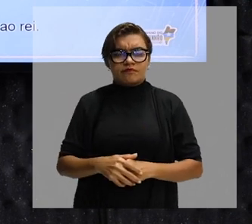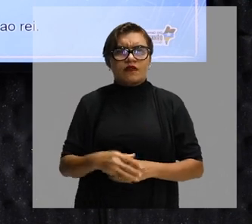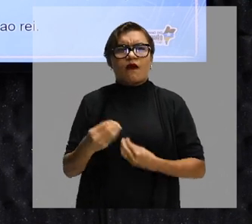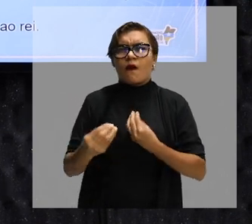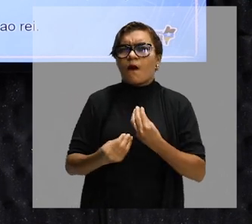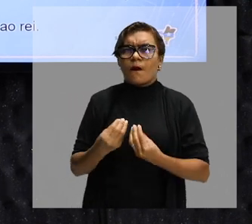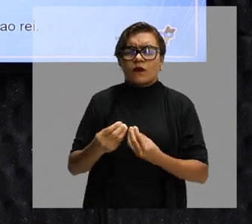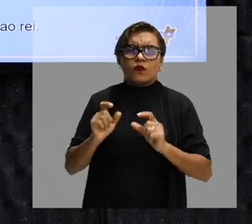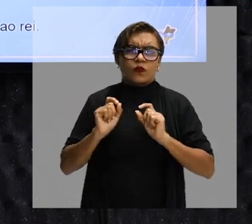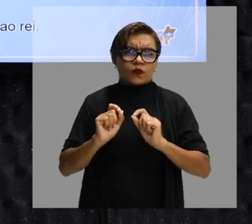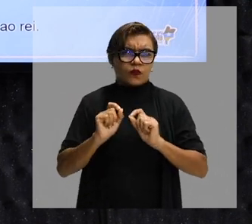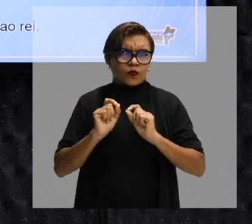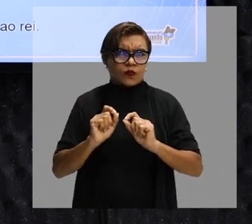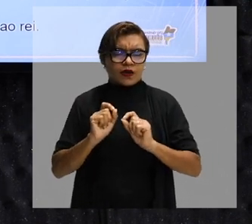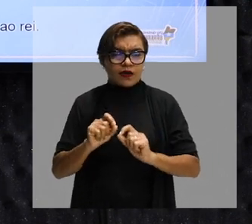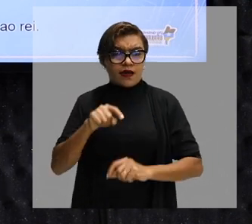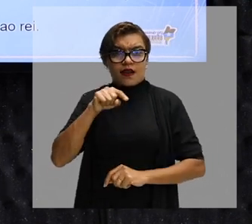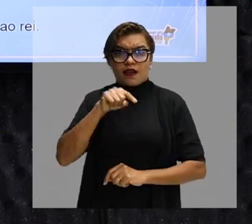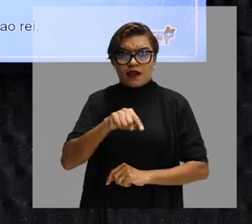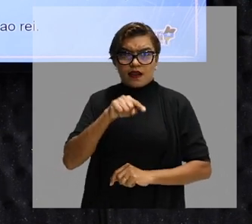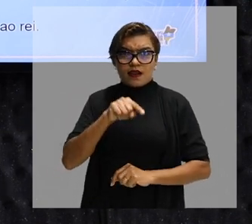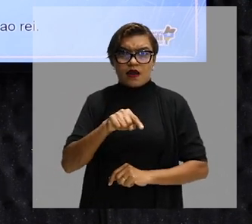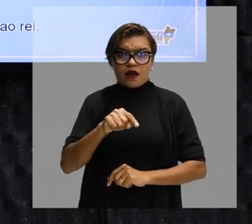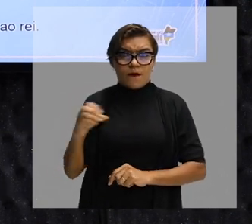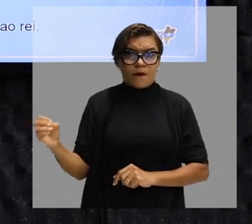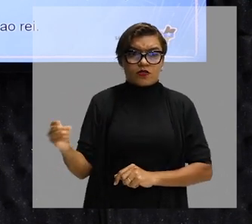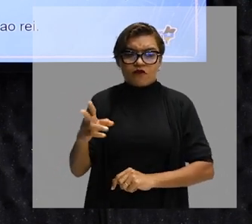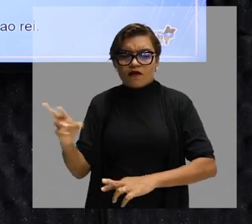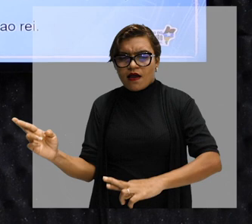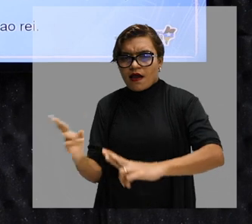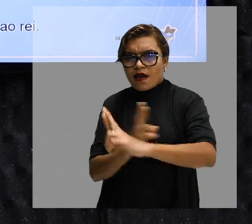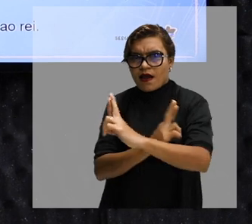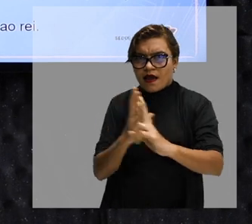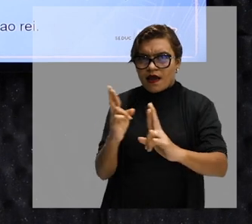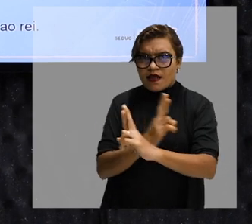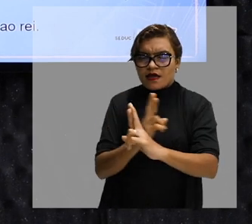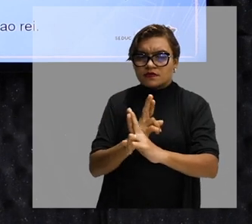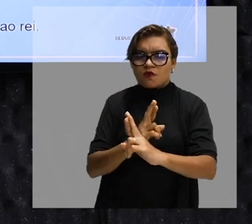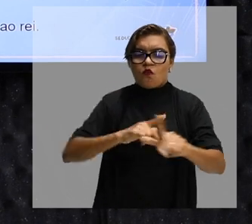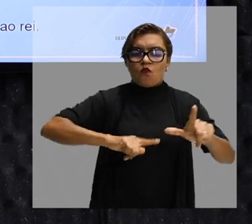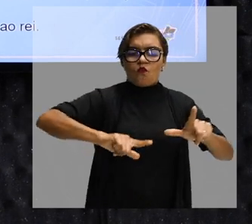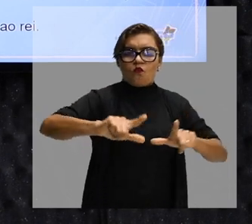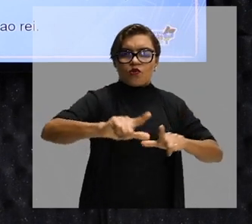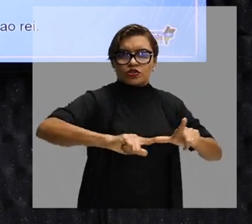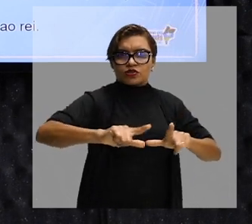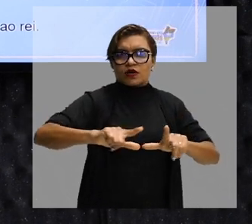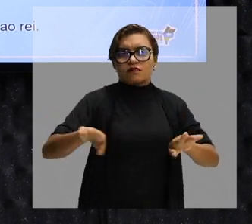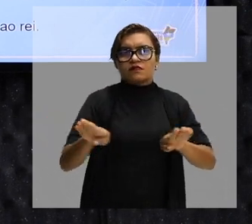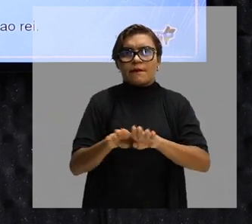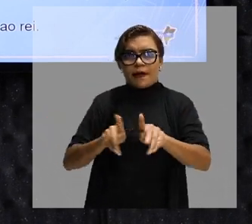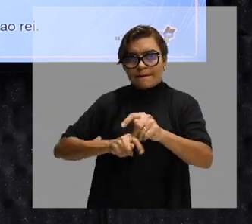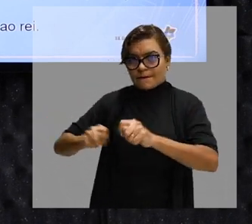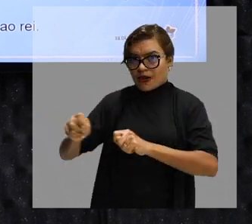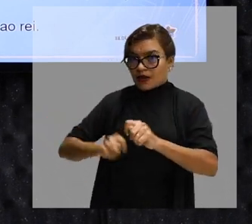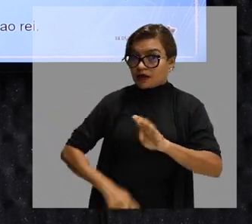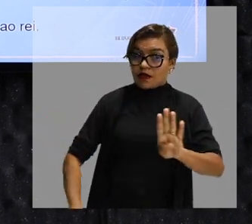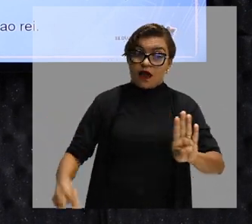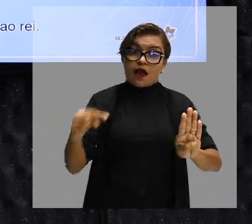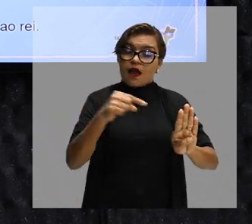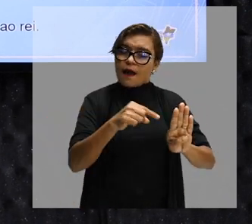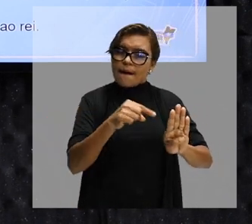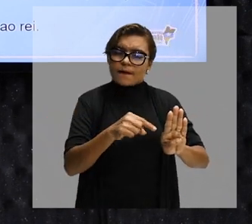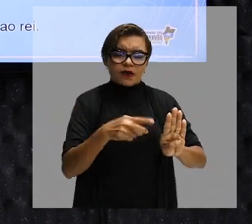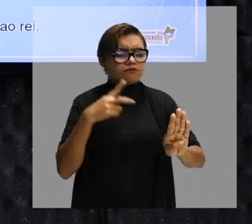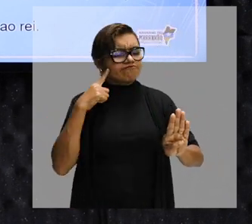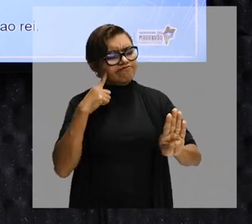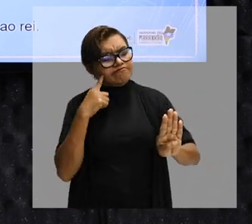certo? E ali ele vai instaurar uma nova relação entre Estado e mercado. Bom, a letra B nos traz uma